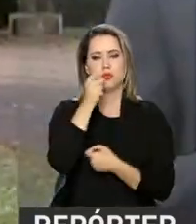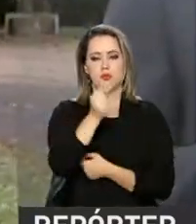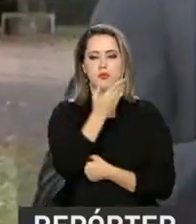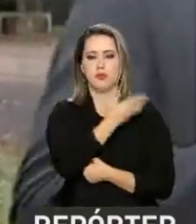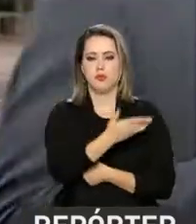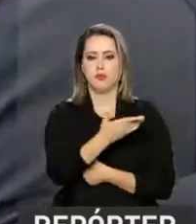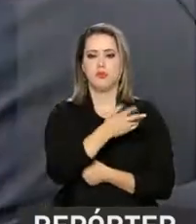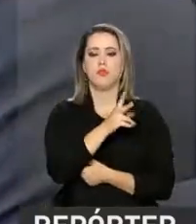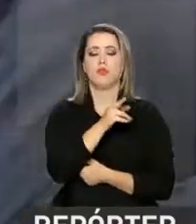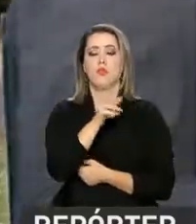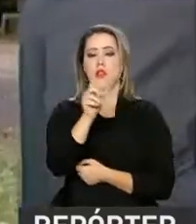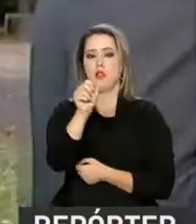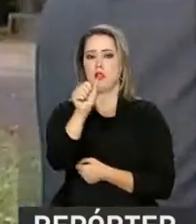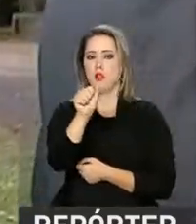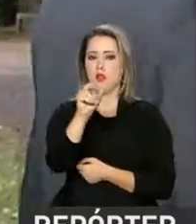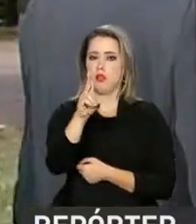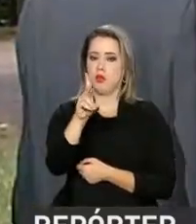Leite.